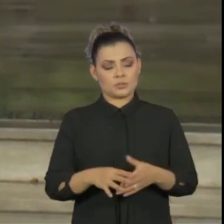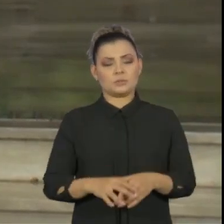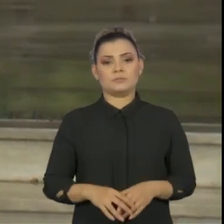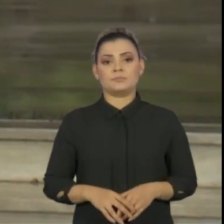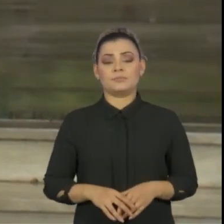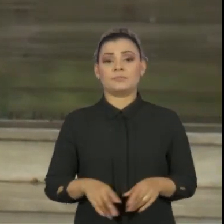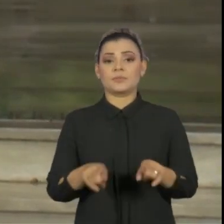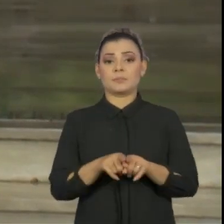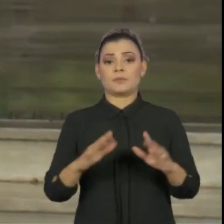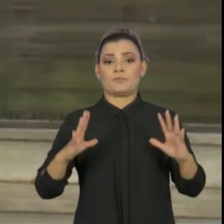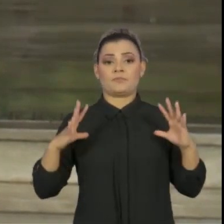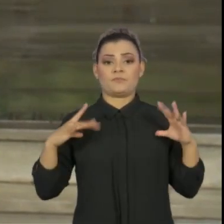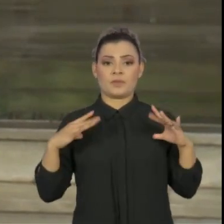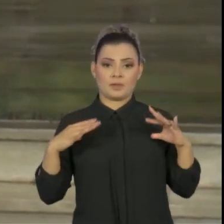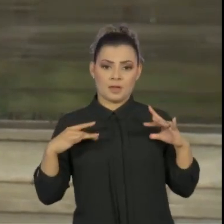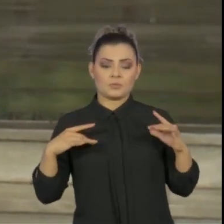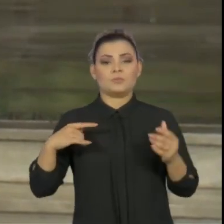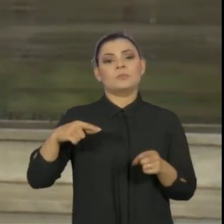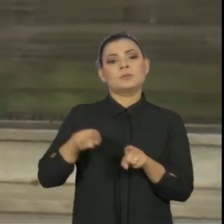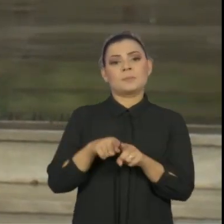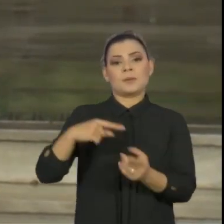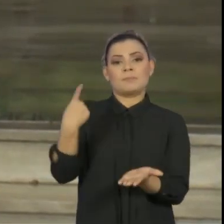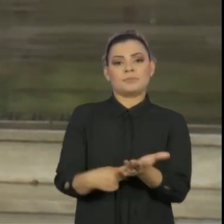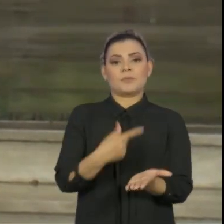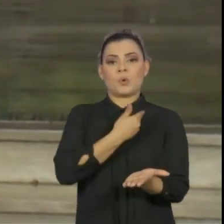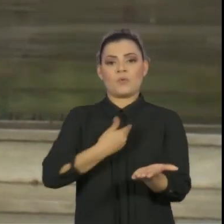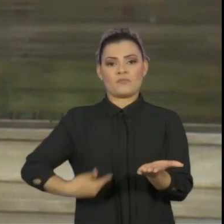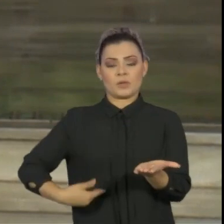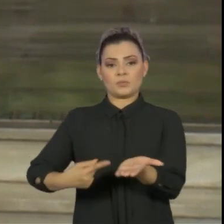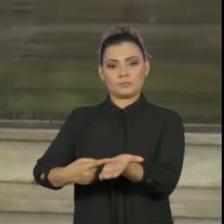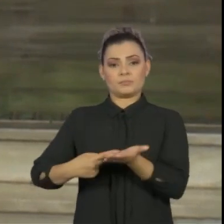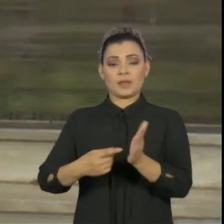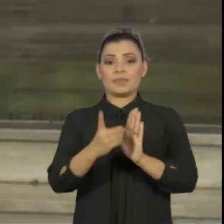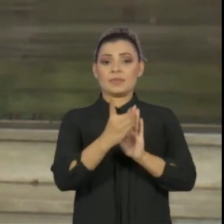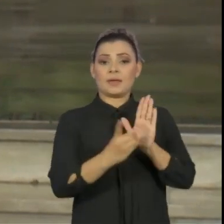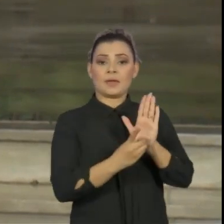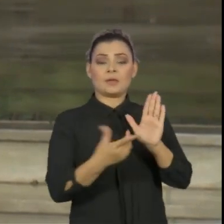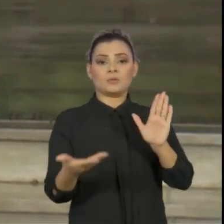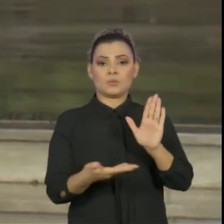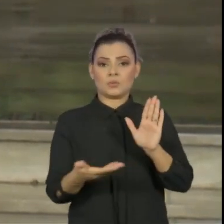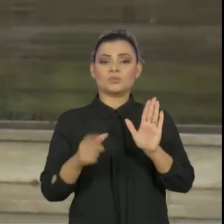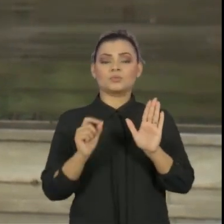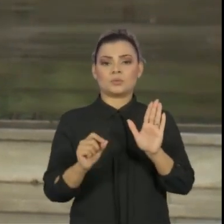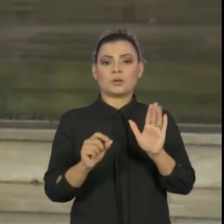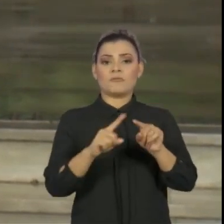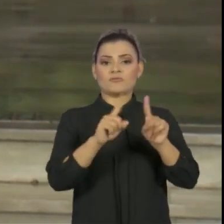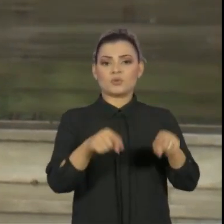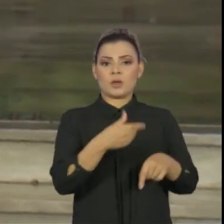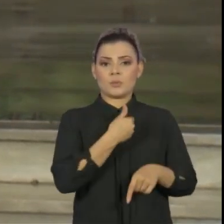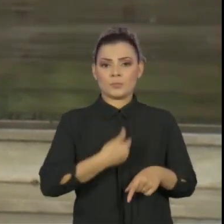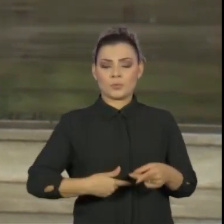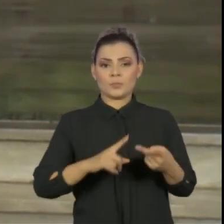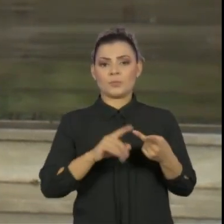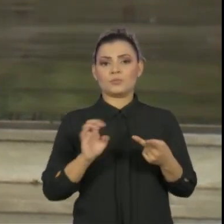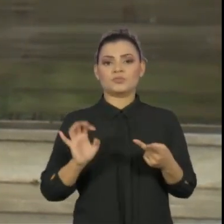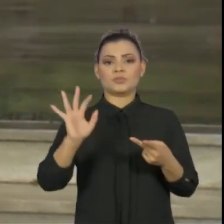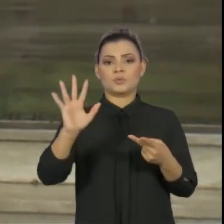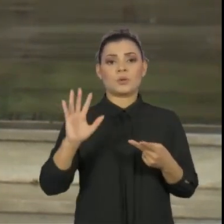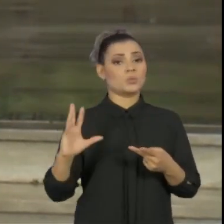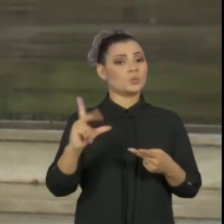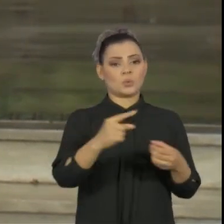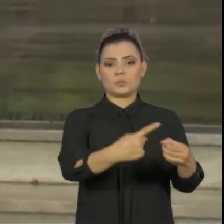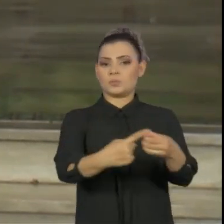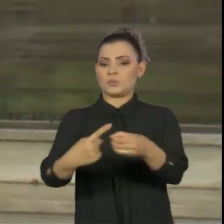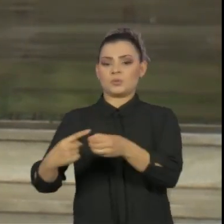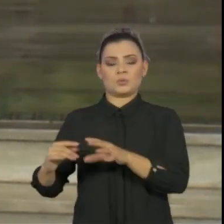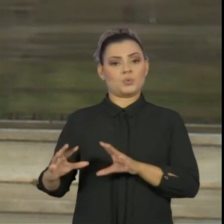pontos facultativos. Publicamos hoje um decreto que suspende os serviços públicos estaduais em todos os